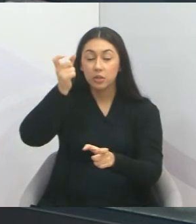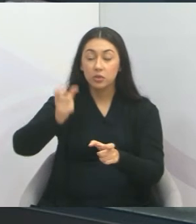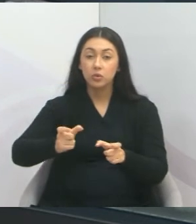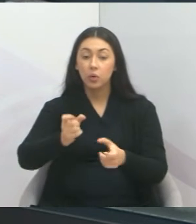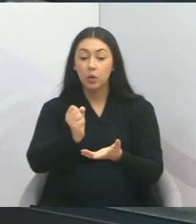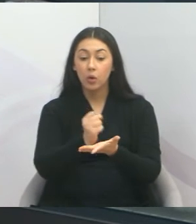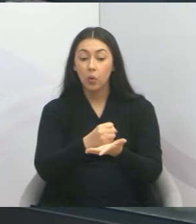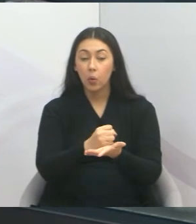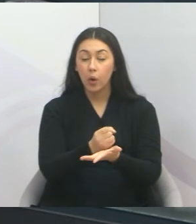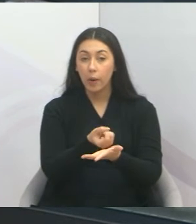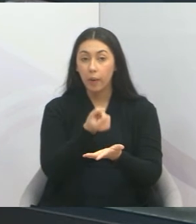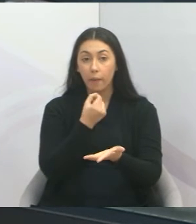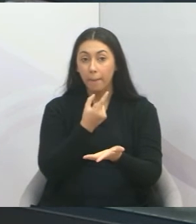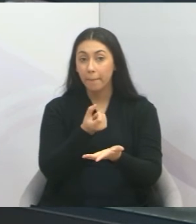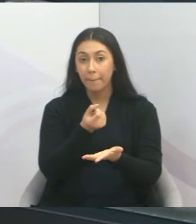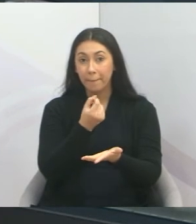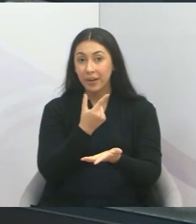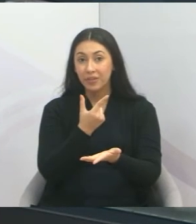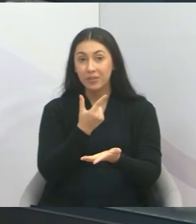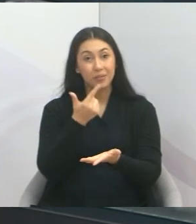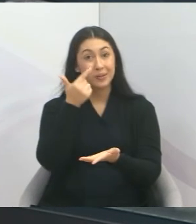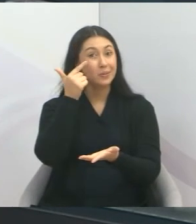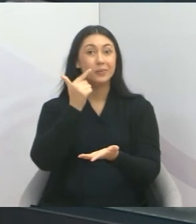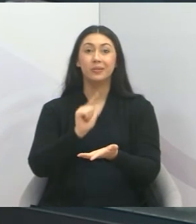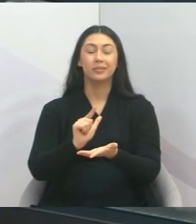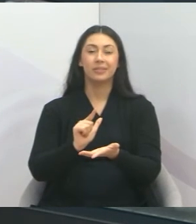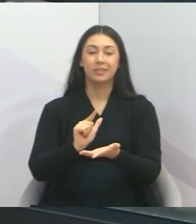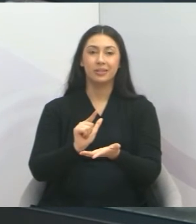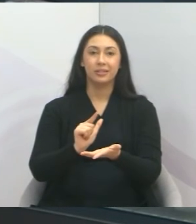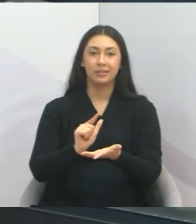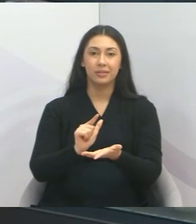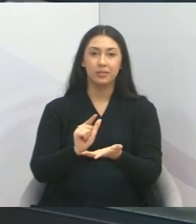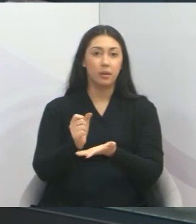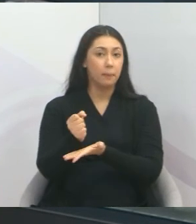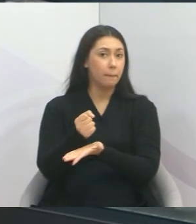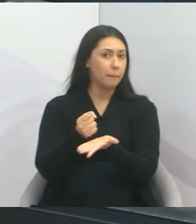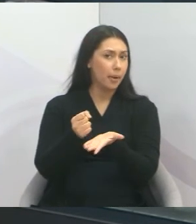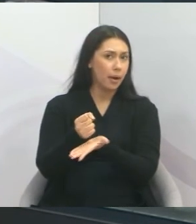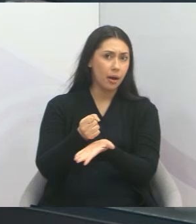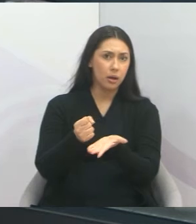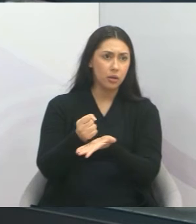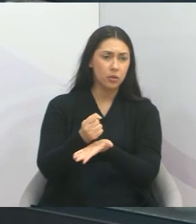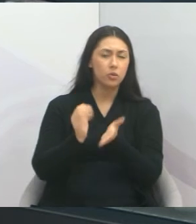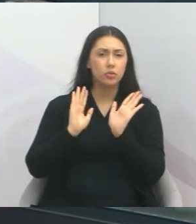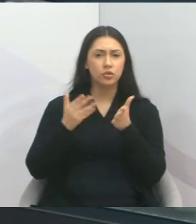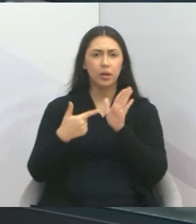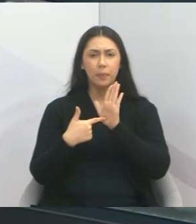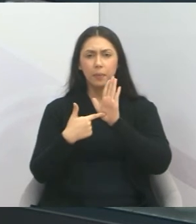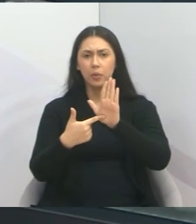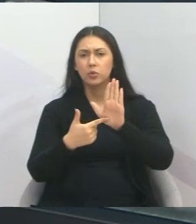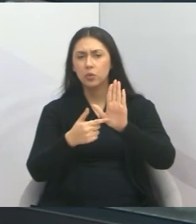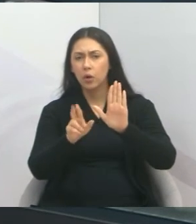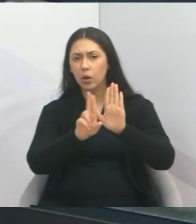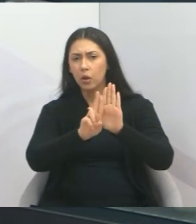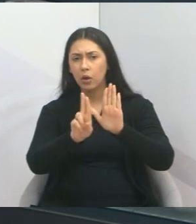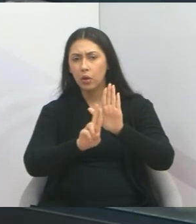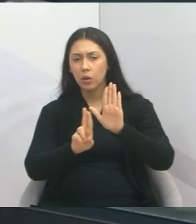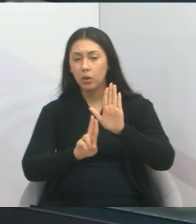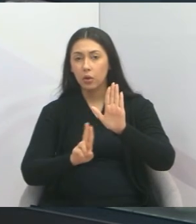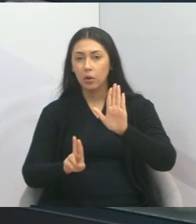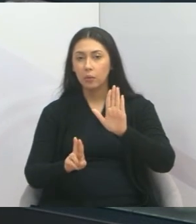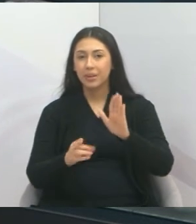estão conseguindo um de seus medicamentos básicos aqui foi citado até no pedido de